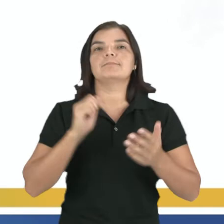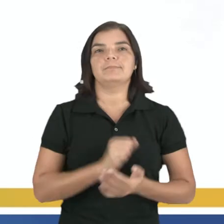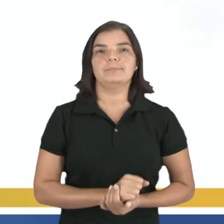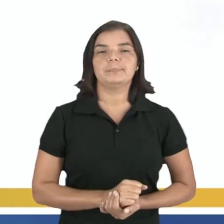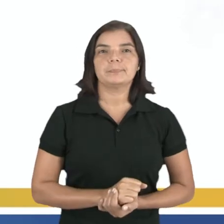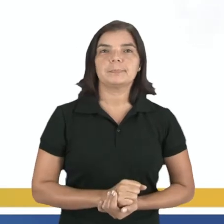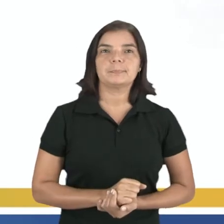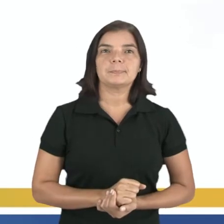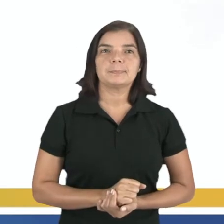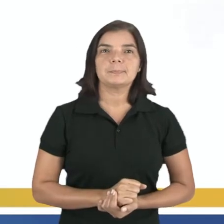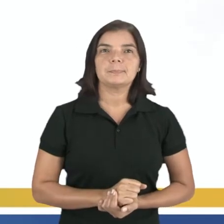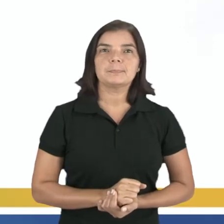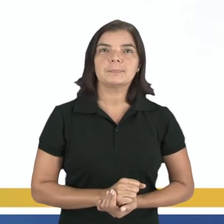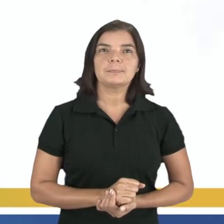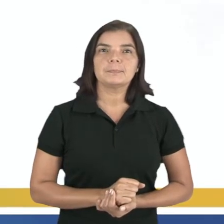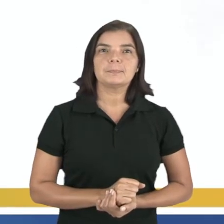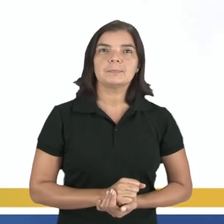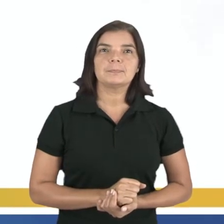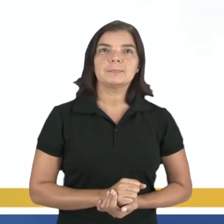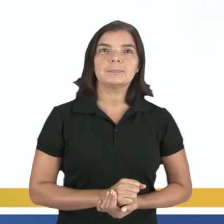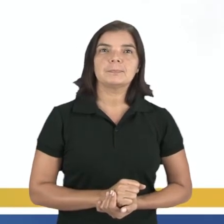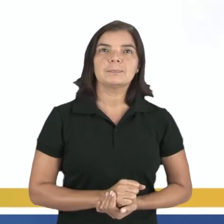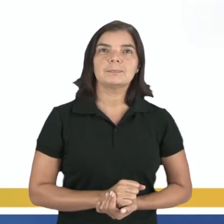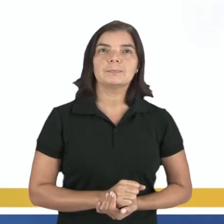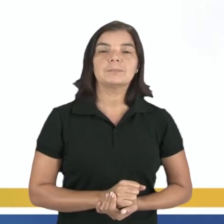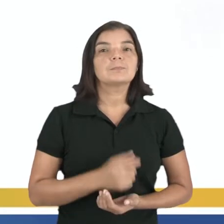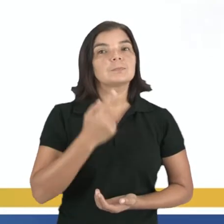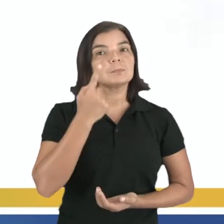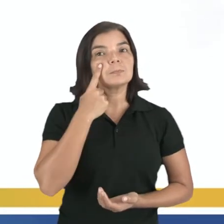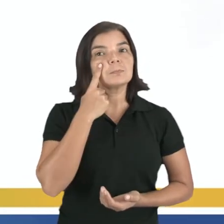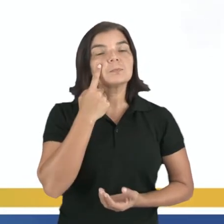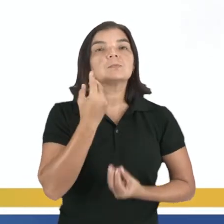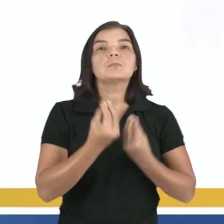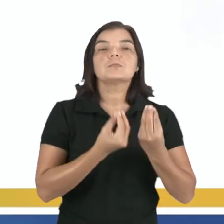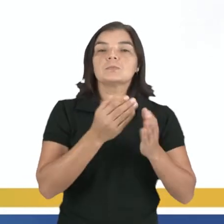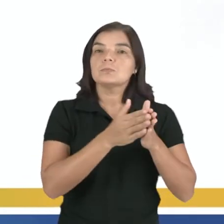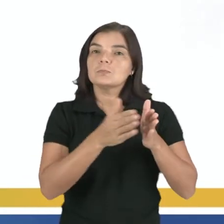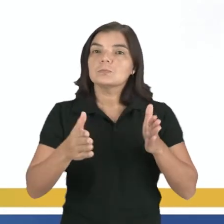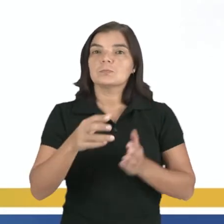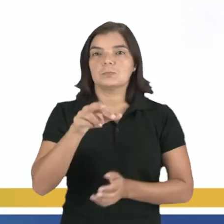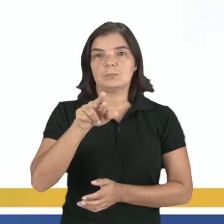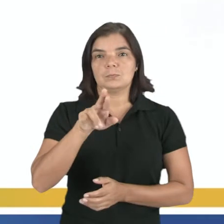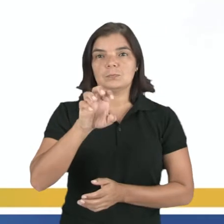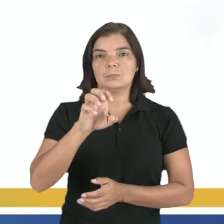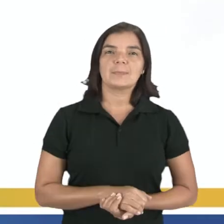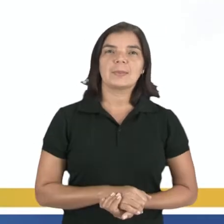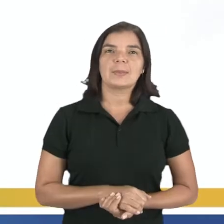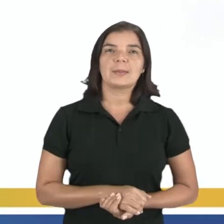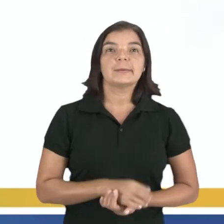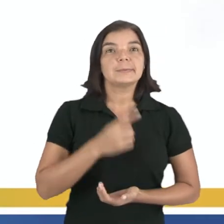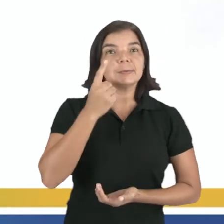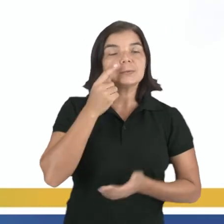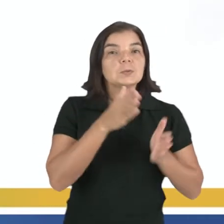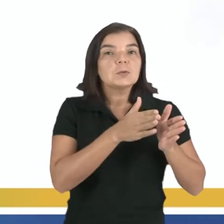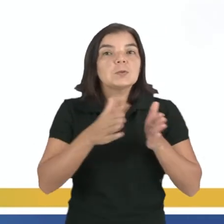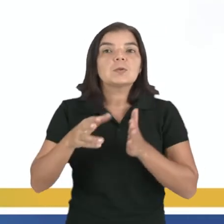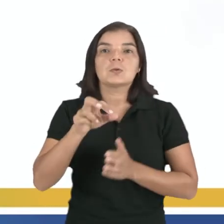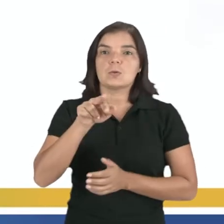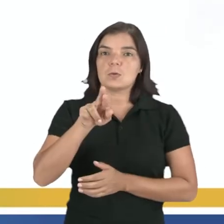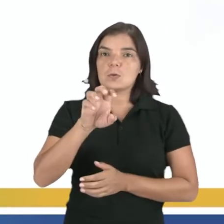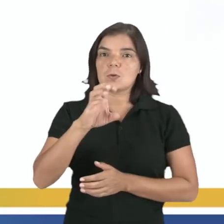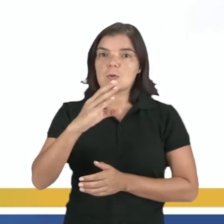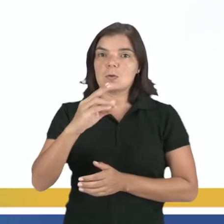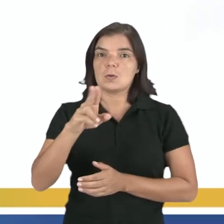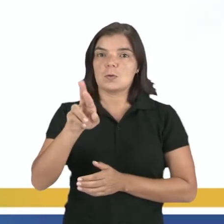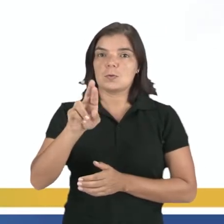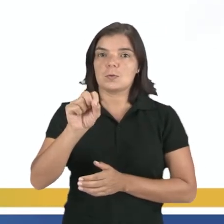diante. Então, agora vamos definir um tipo de sequência, a sequência recursiva. Gente, sequência recursiva é aquela sequência em que